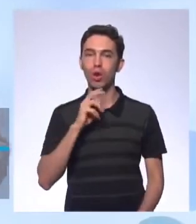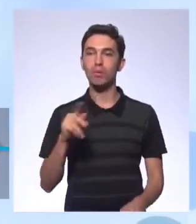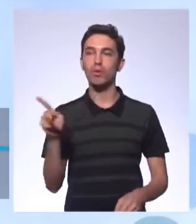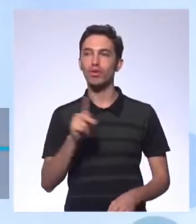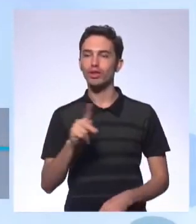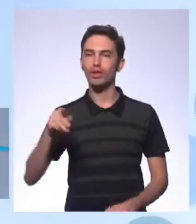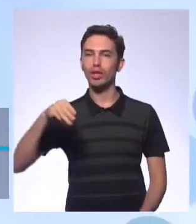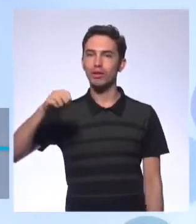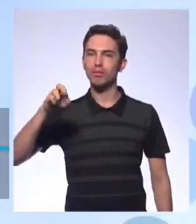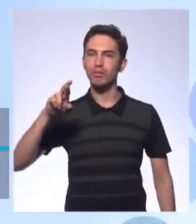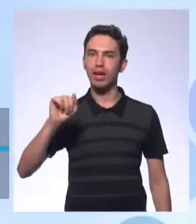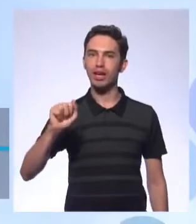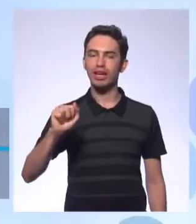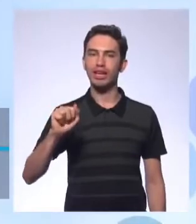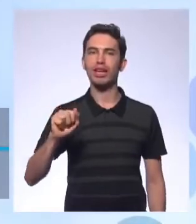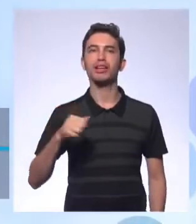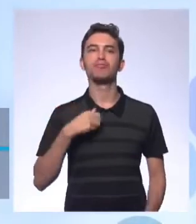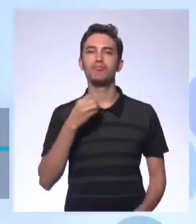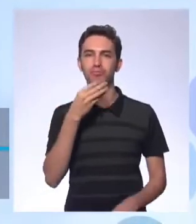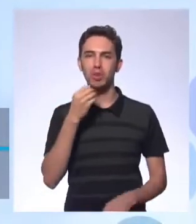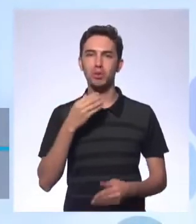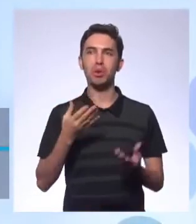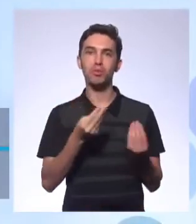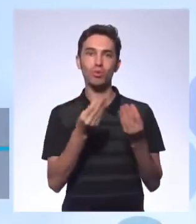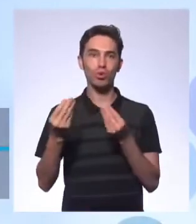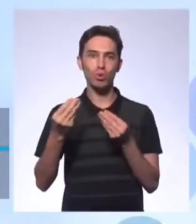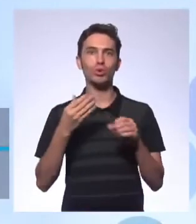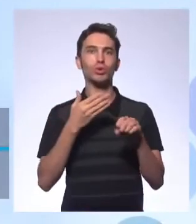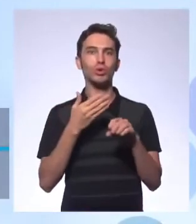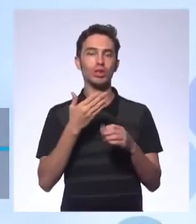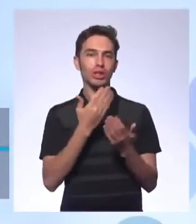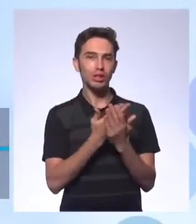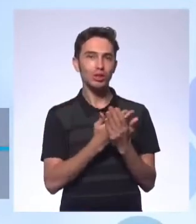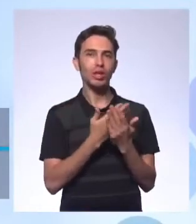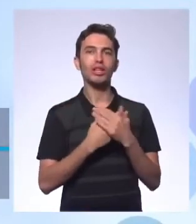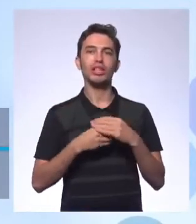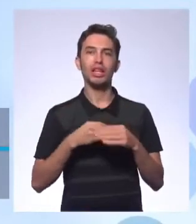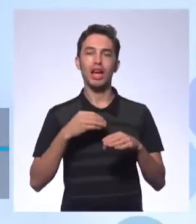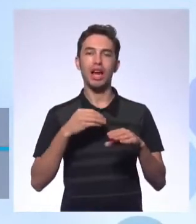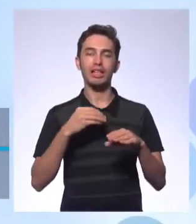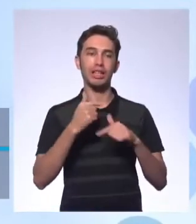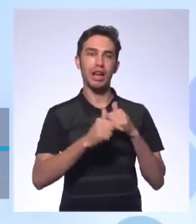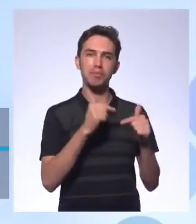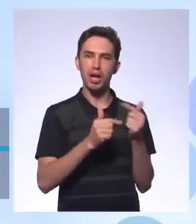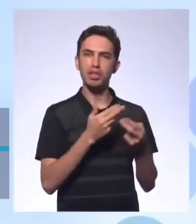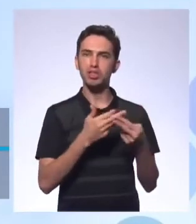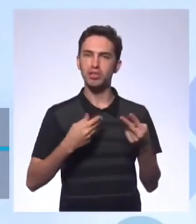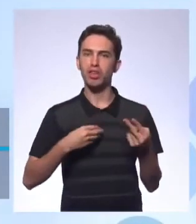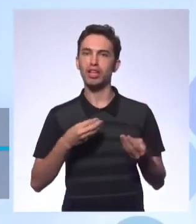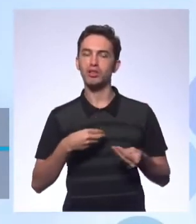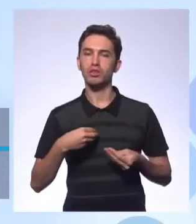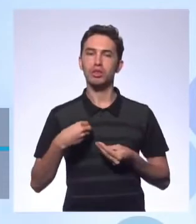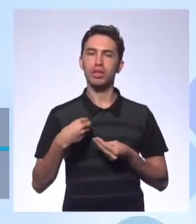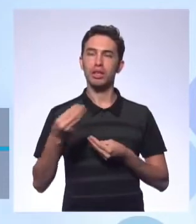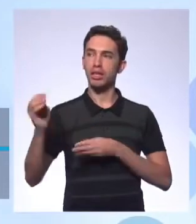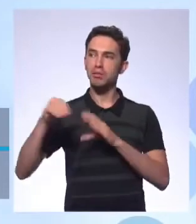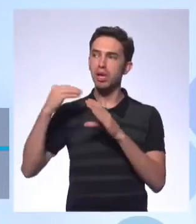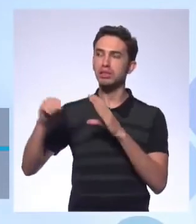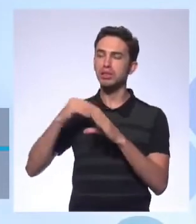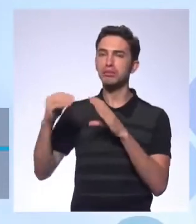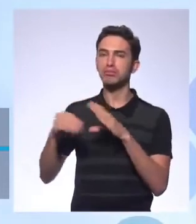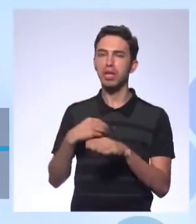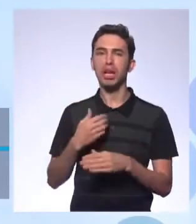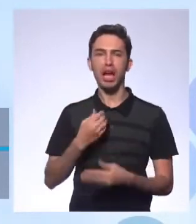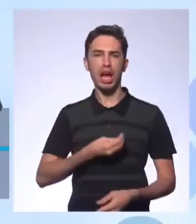Inês, bastantes estudantes aí da escola têm nos mandado trabalhos, atitudes protagonistas,